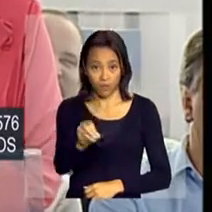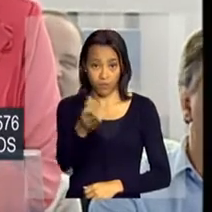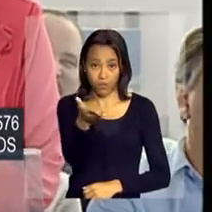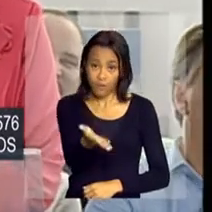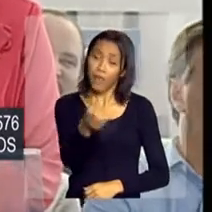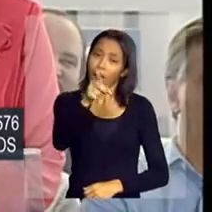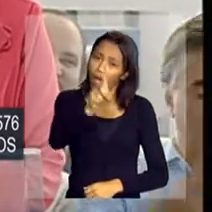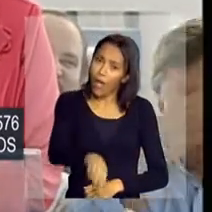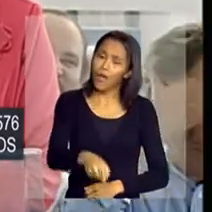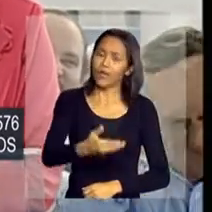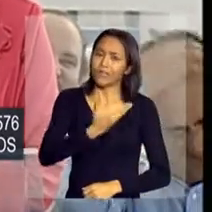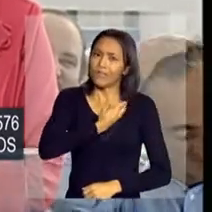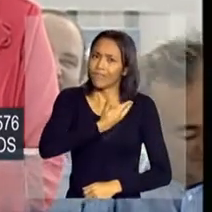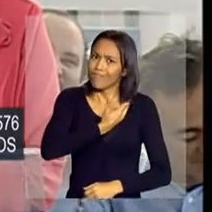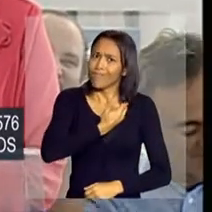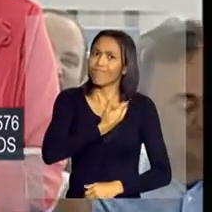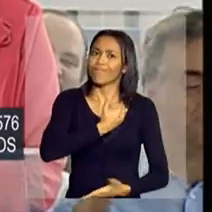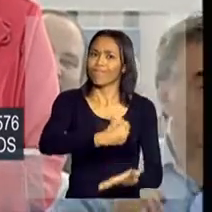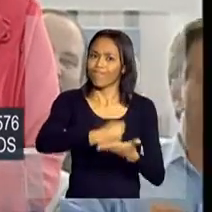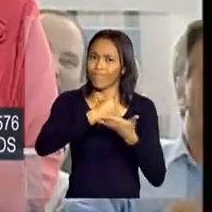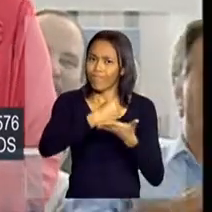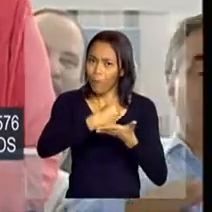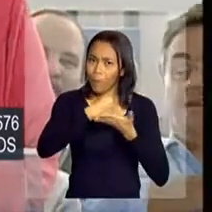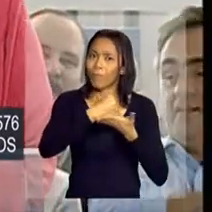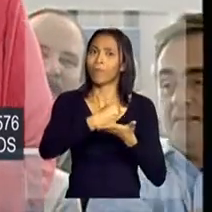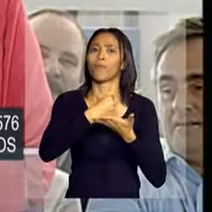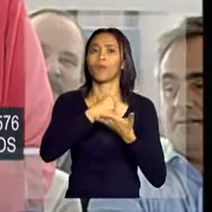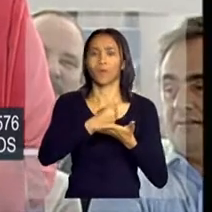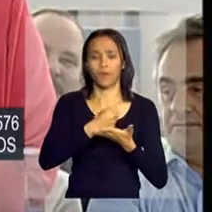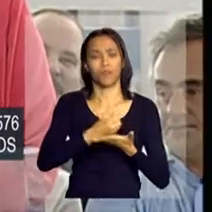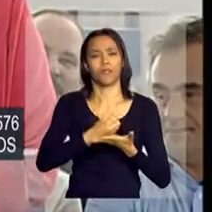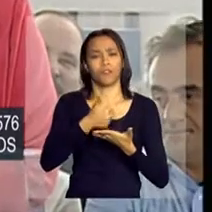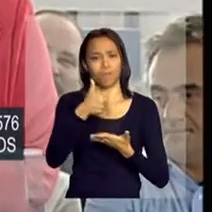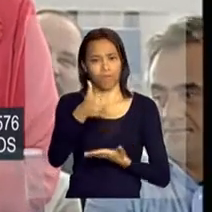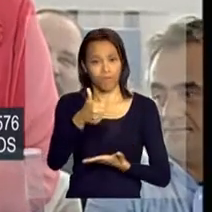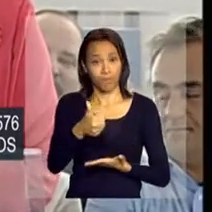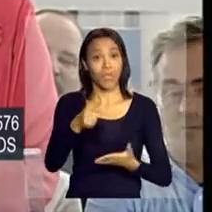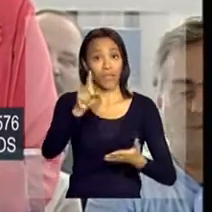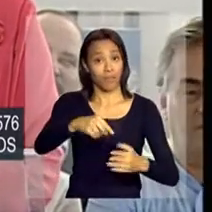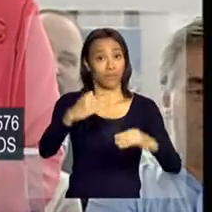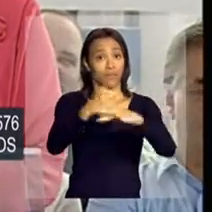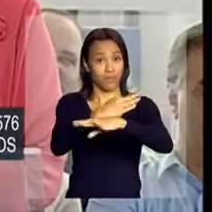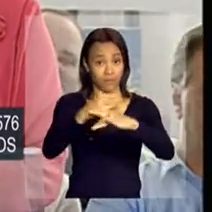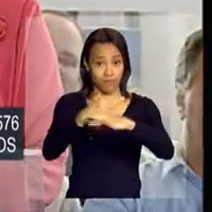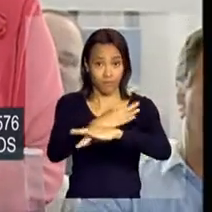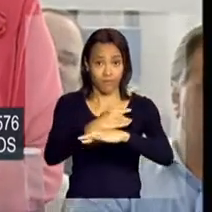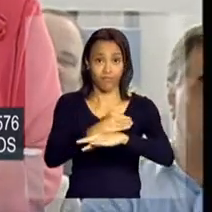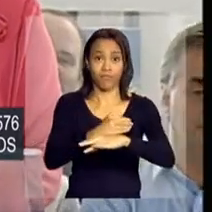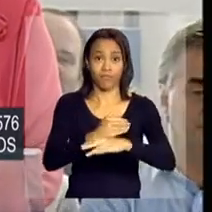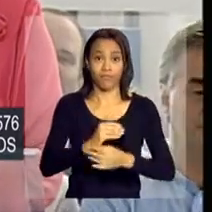sido um grande colaborador, um grande ministro, ministro das cidades.